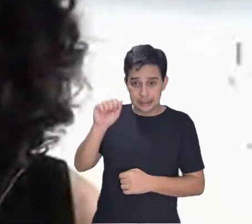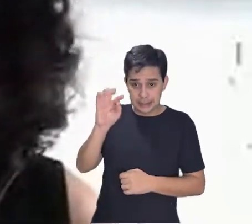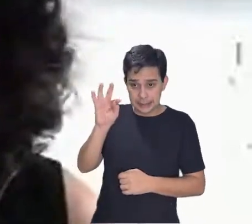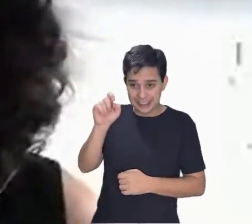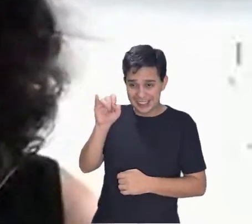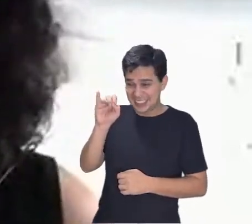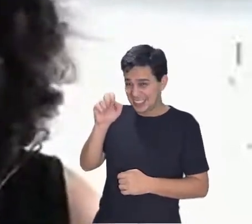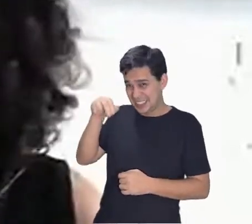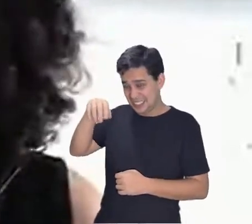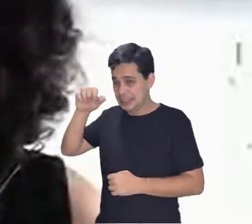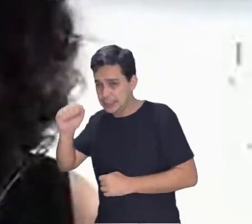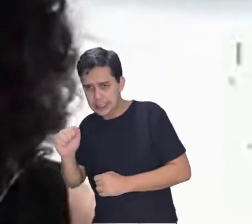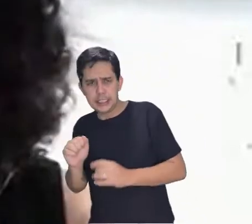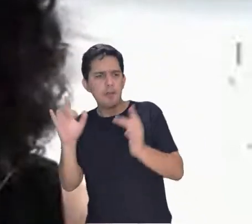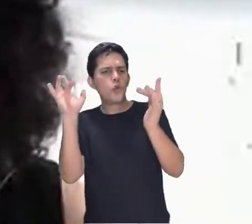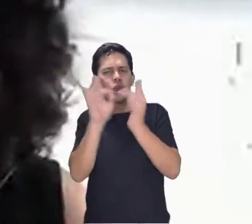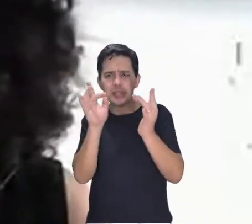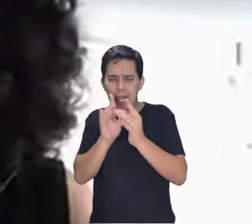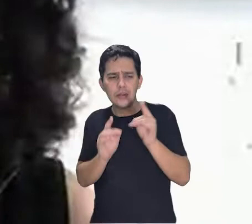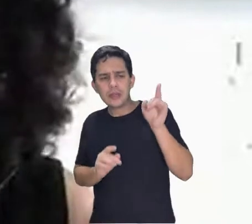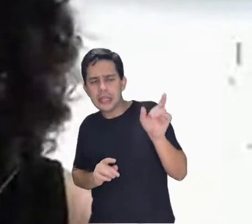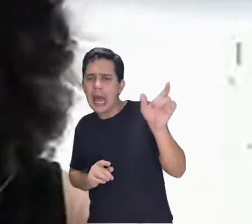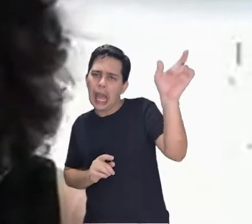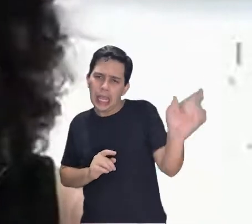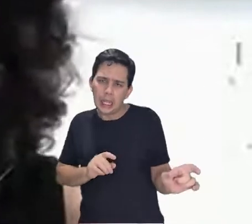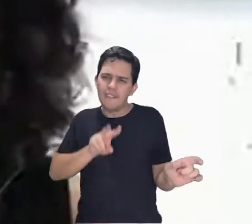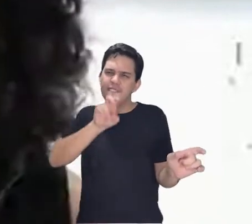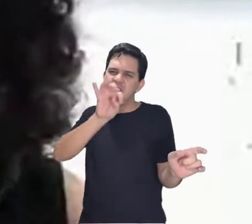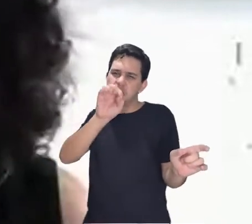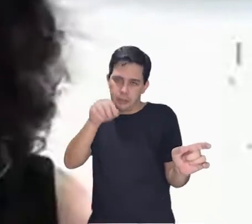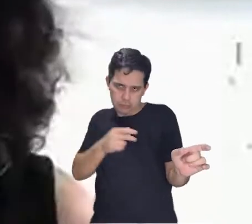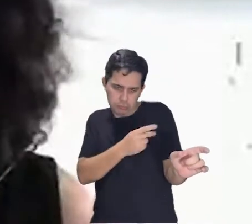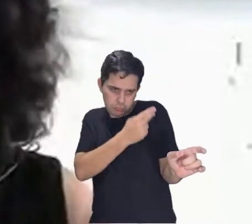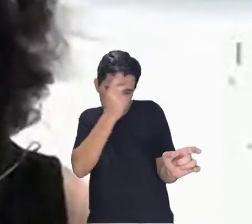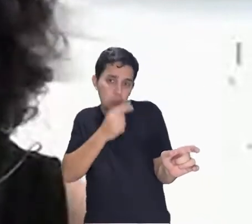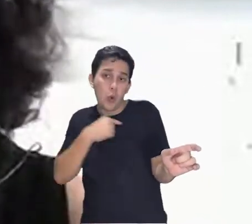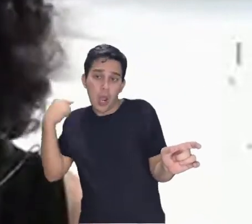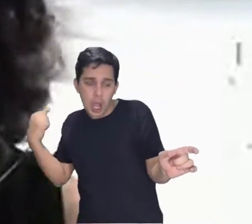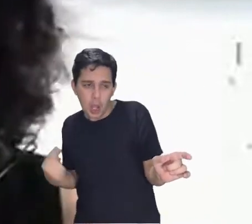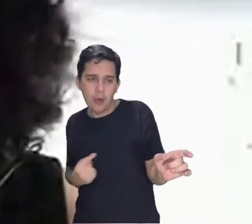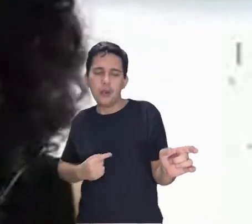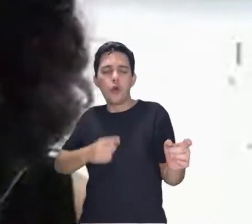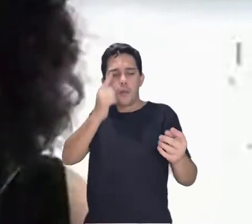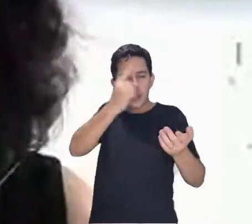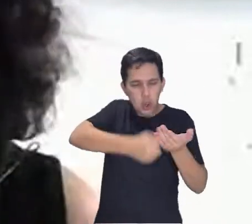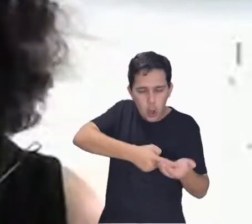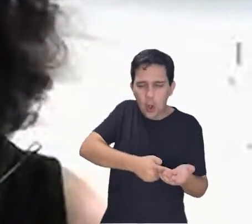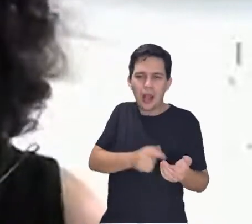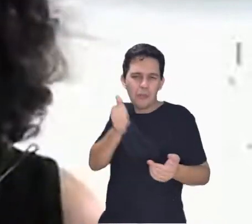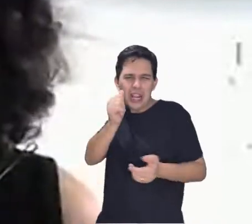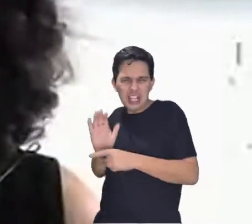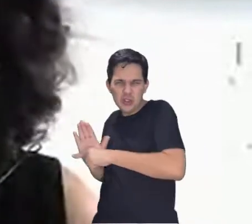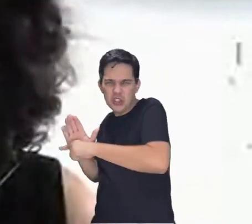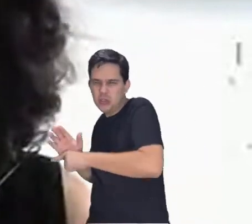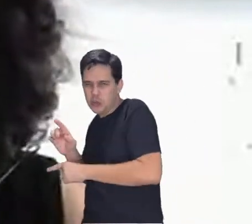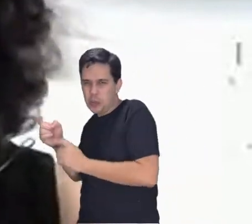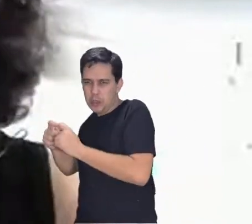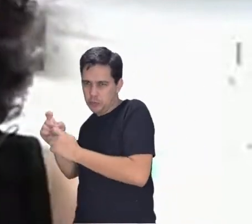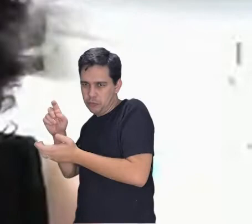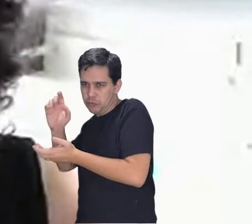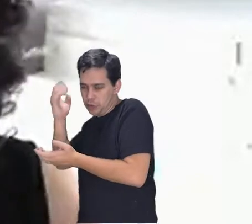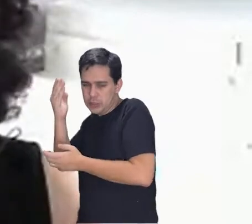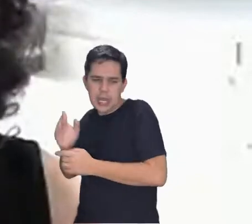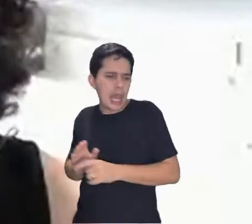forma, chamado a vítima, instigado ela a fazer o procedimento, que foi feito na casa dela. Segundo o Davidson, depois disso em sede policial,